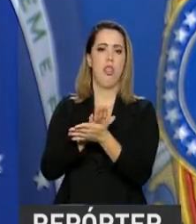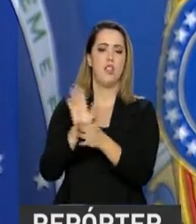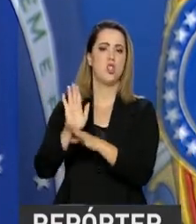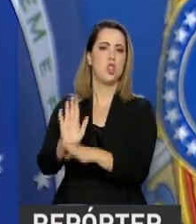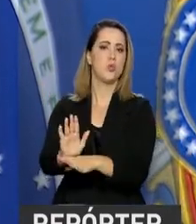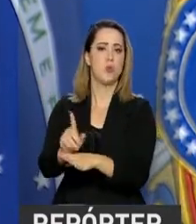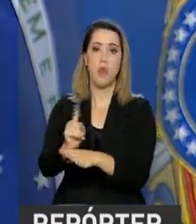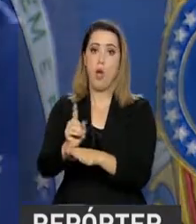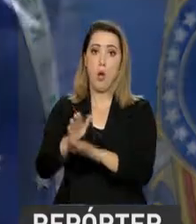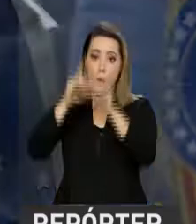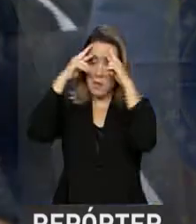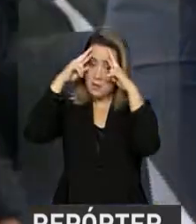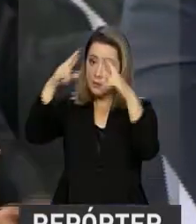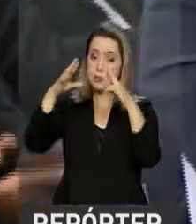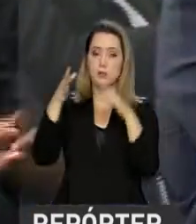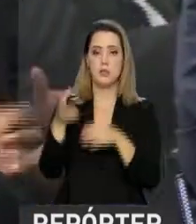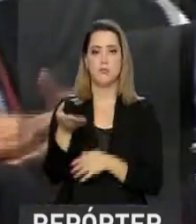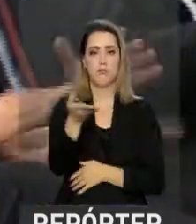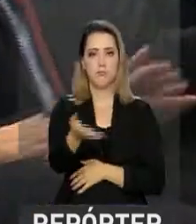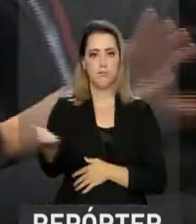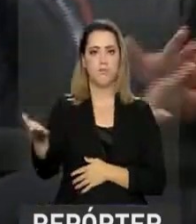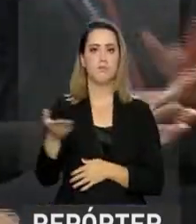é fazer